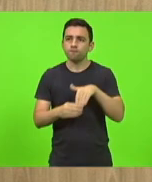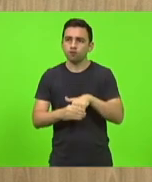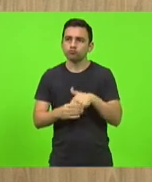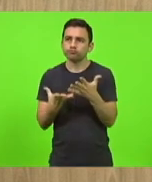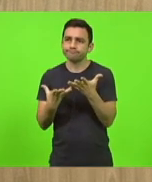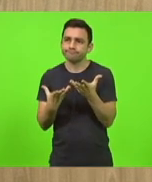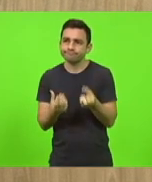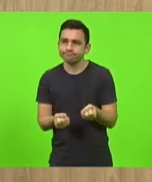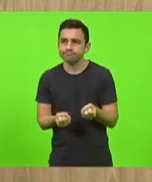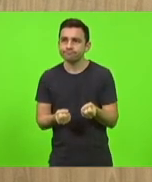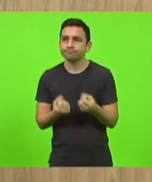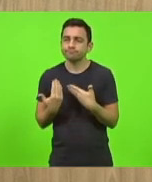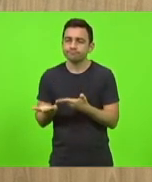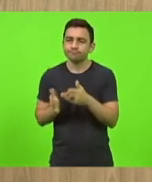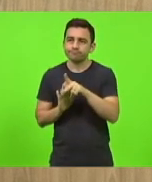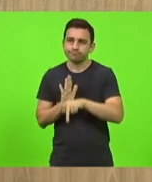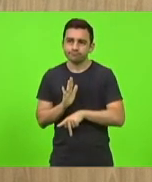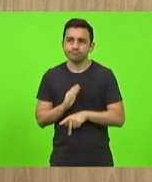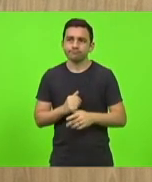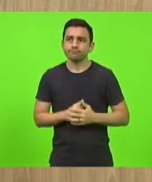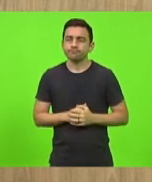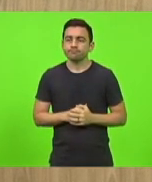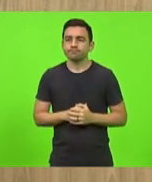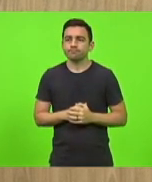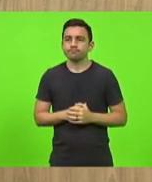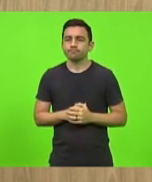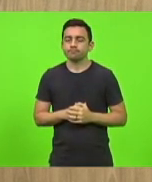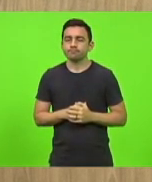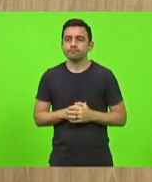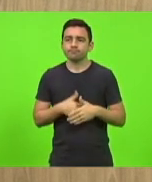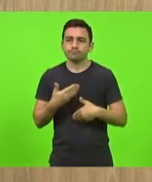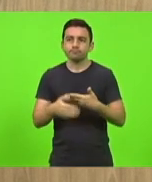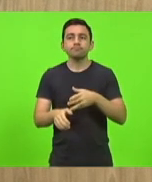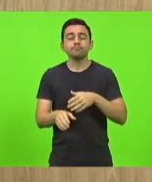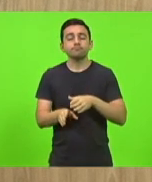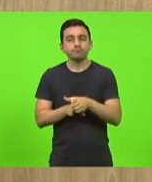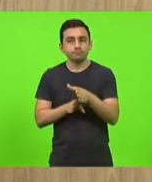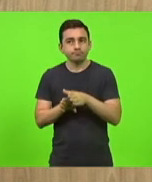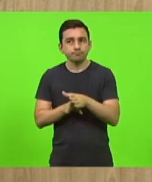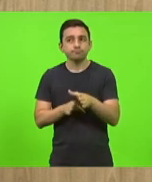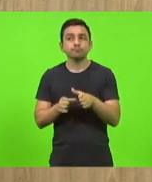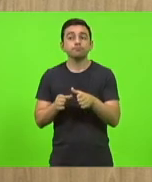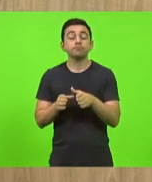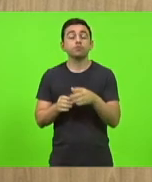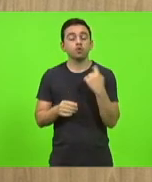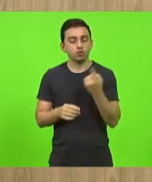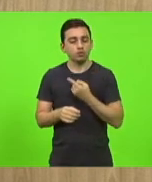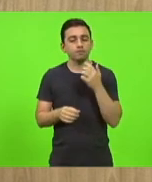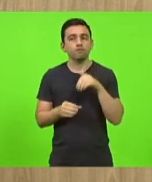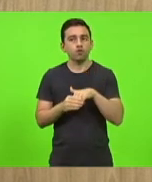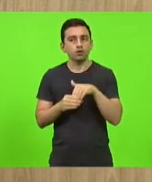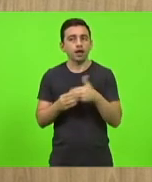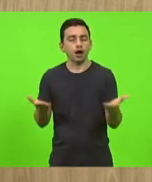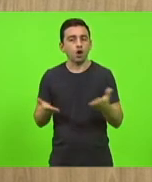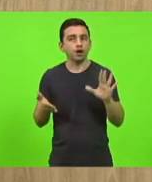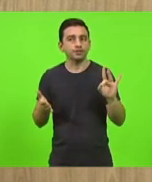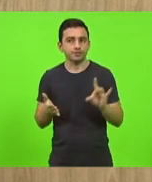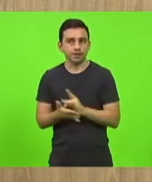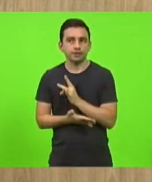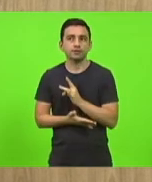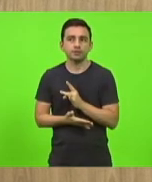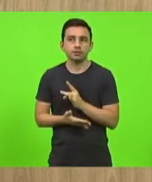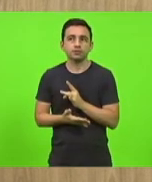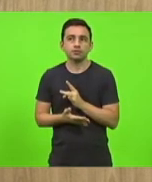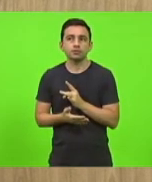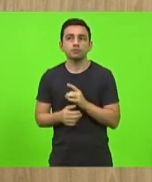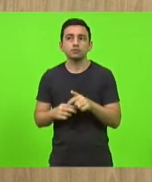ao projeto. Voto 1, senhor presidente. Na sequência, oriento Vossa Excelência que nós estaremos votando um destaque a esse projeto. Por hora, estamos